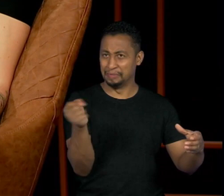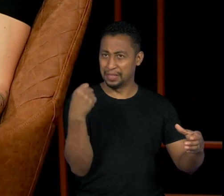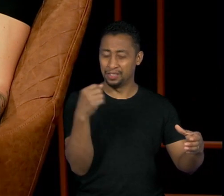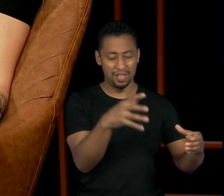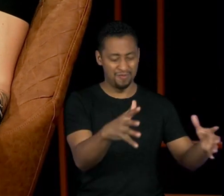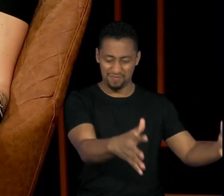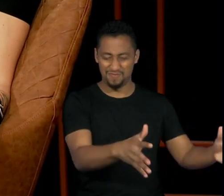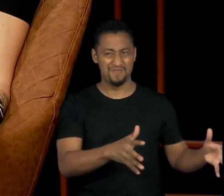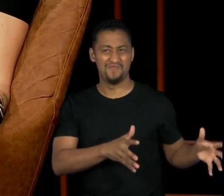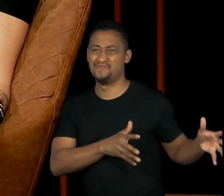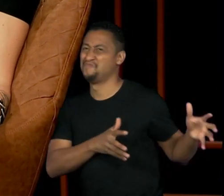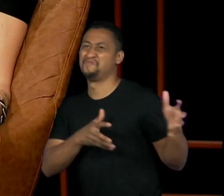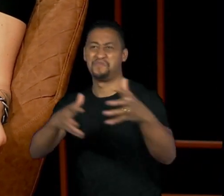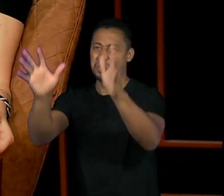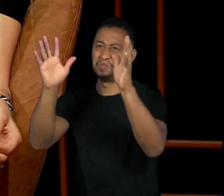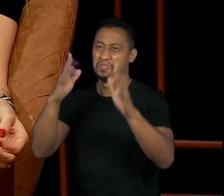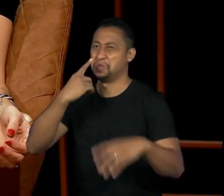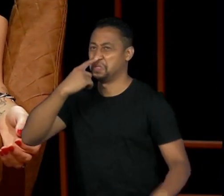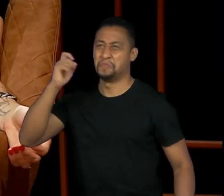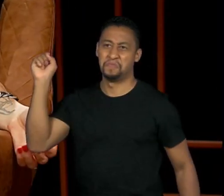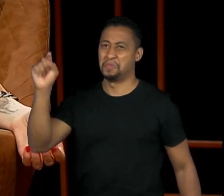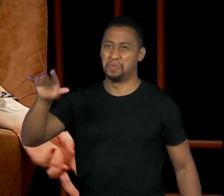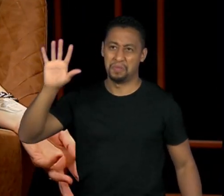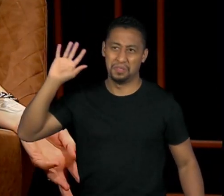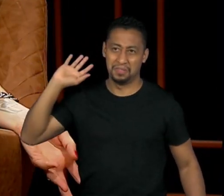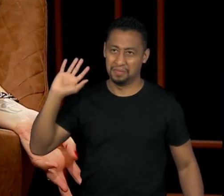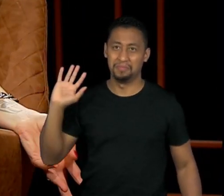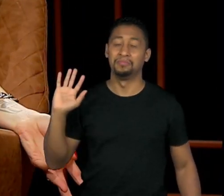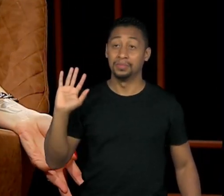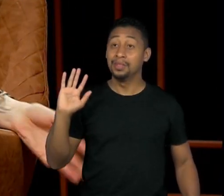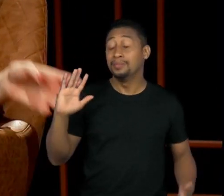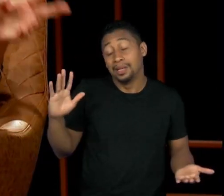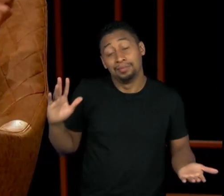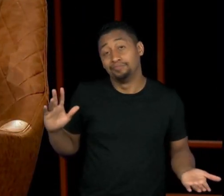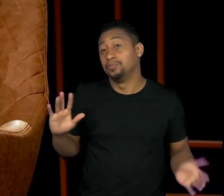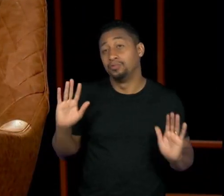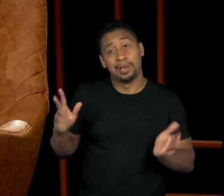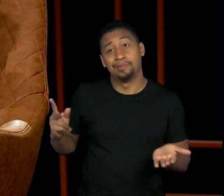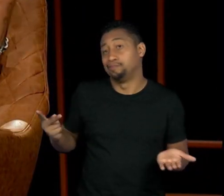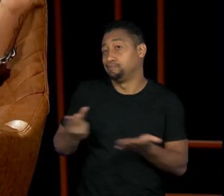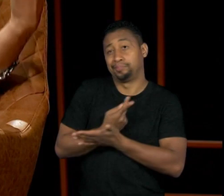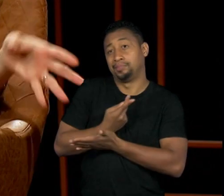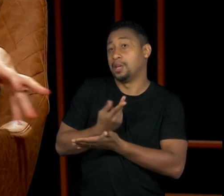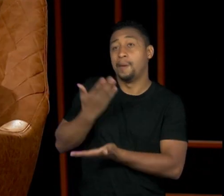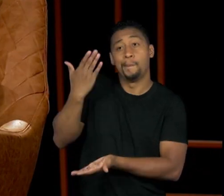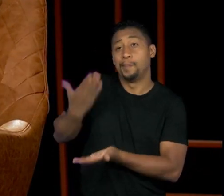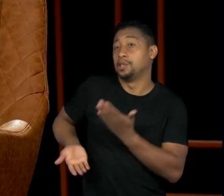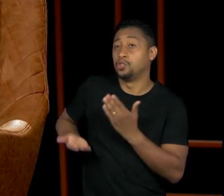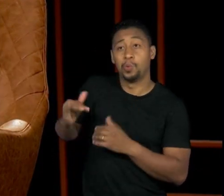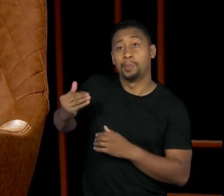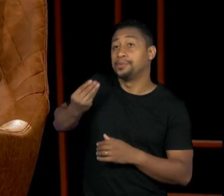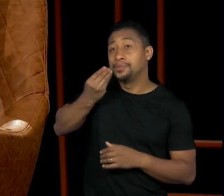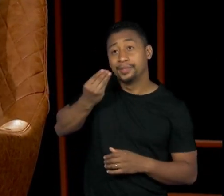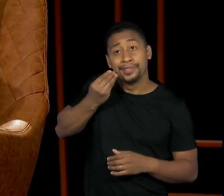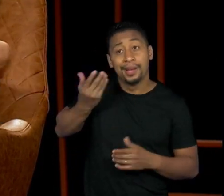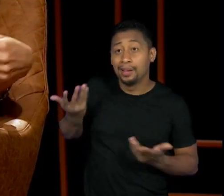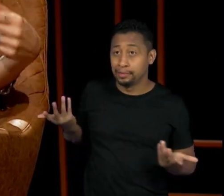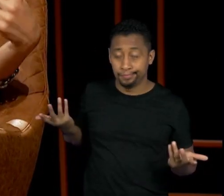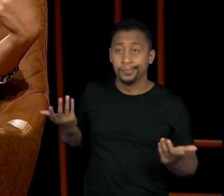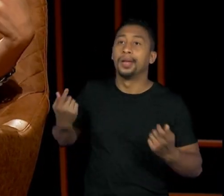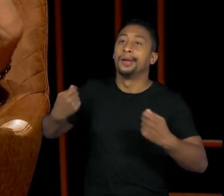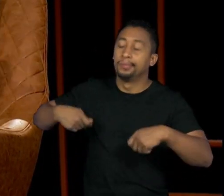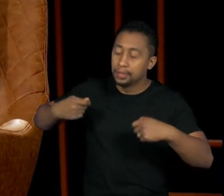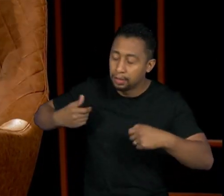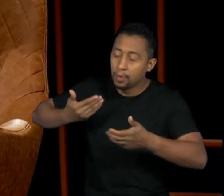Eu já tinha queimado uma oportunidade e aí começa a rolar uma outra Fênix de novo, volto com outro disco, aparece